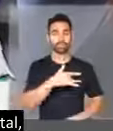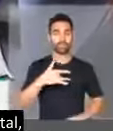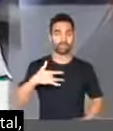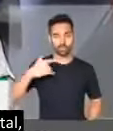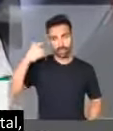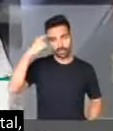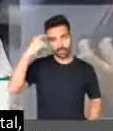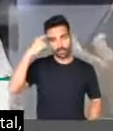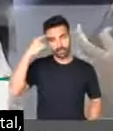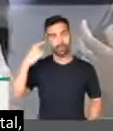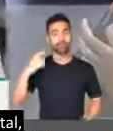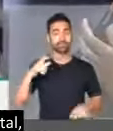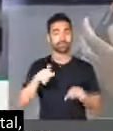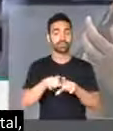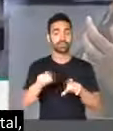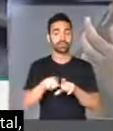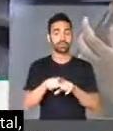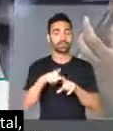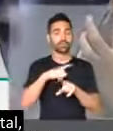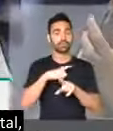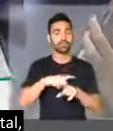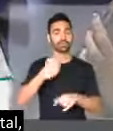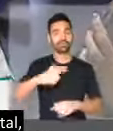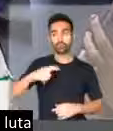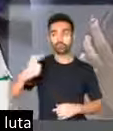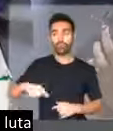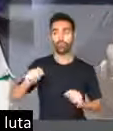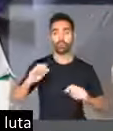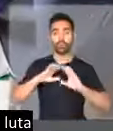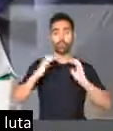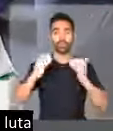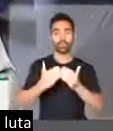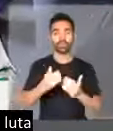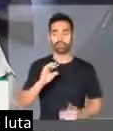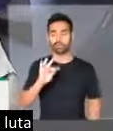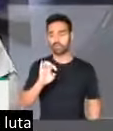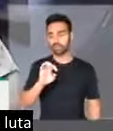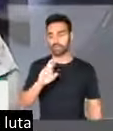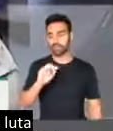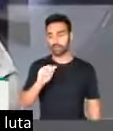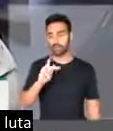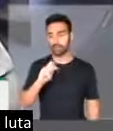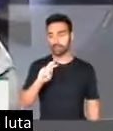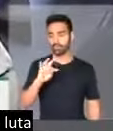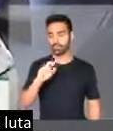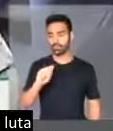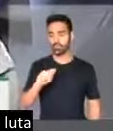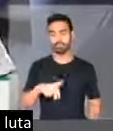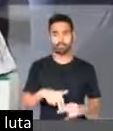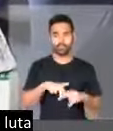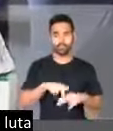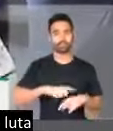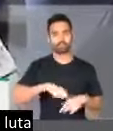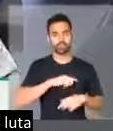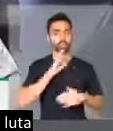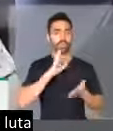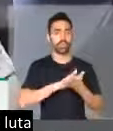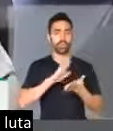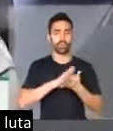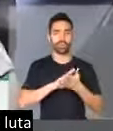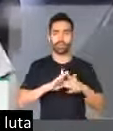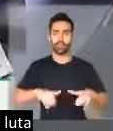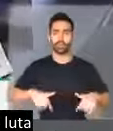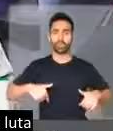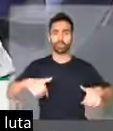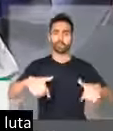um retrocesso com a proliferação de comunidades terapêuticas. E nós homenageamos aqui a luta pela